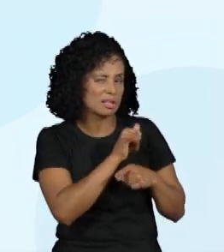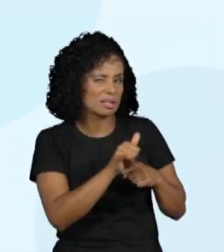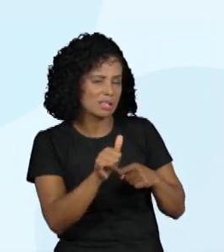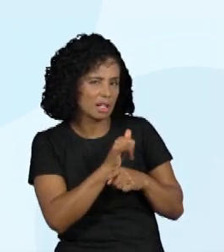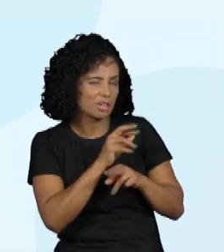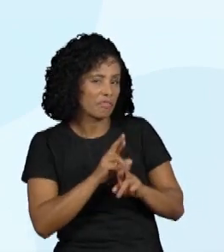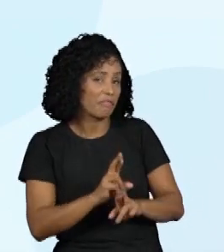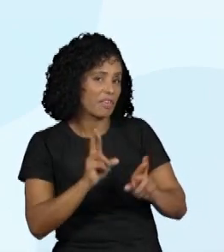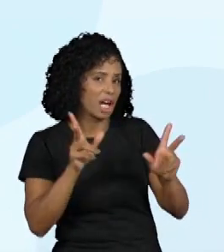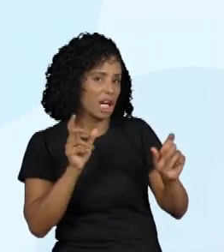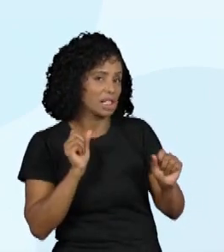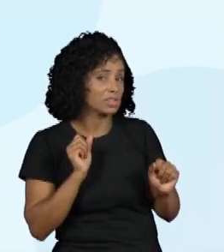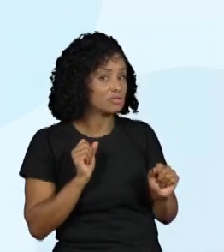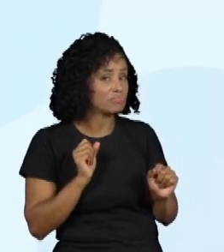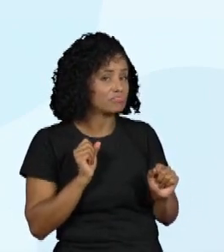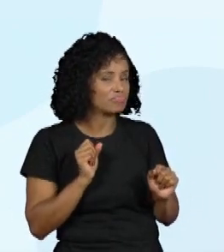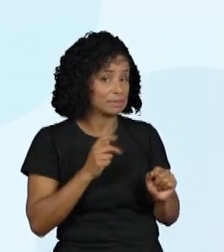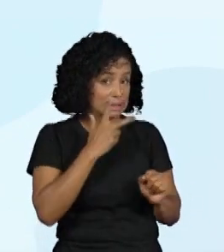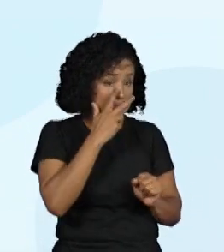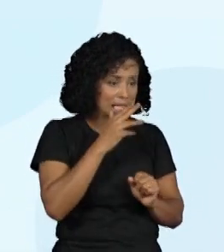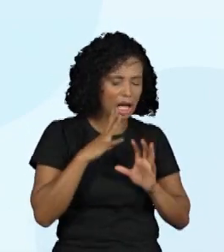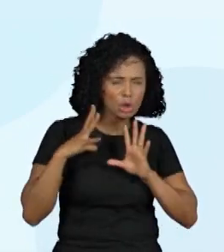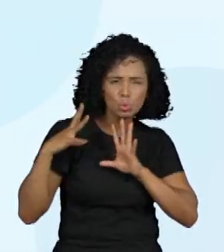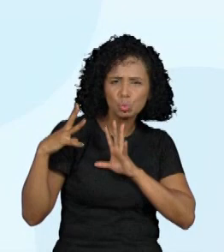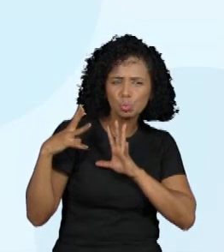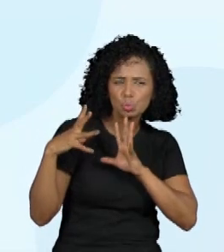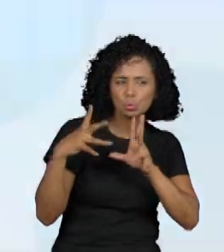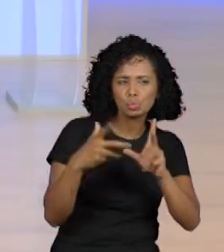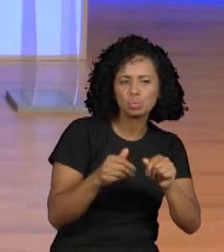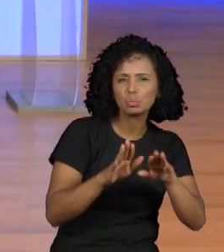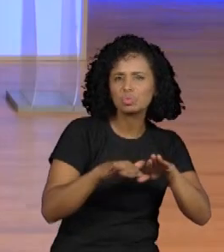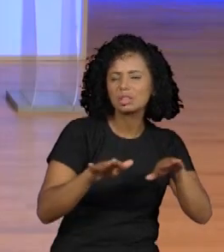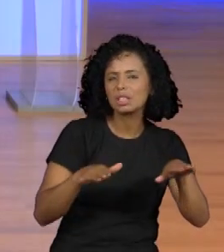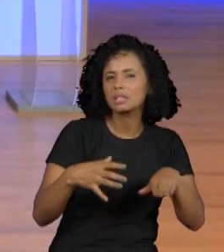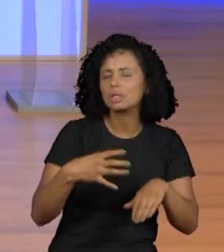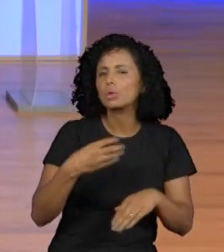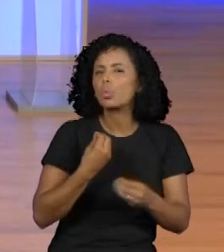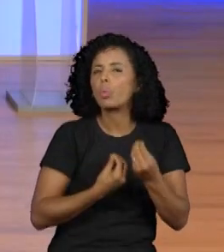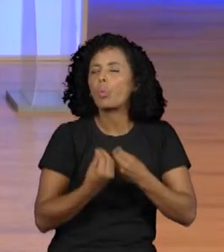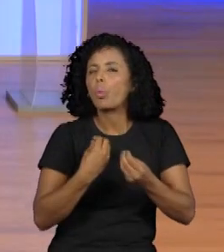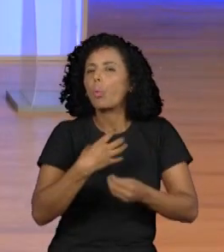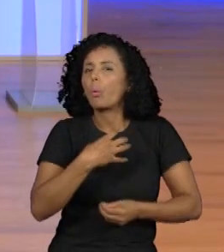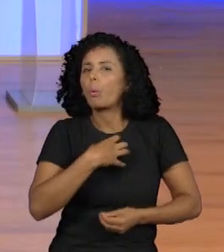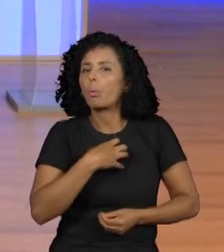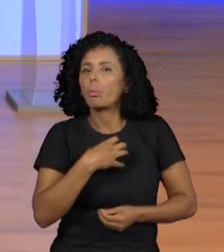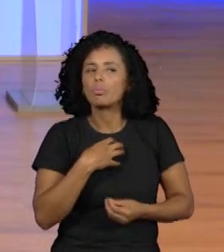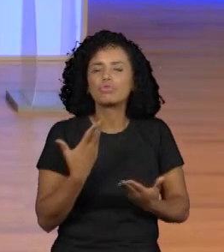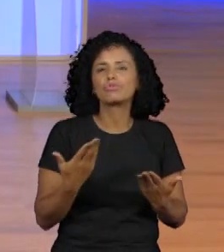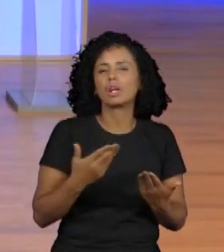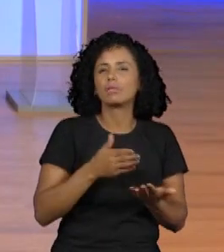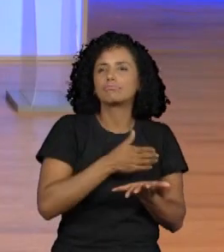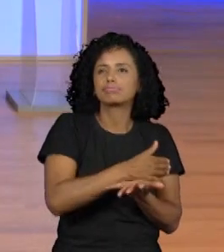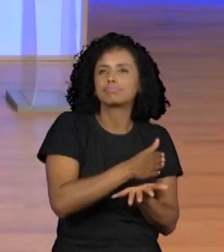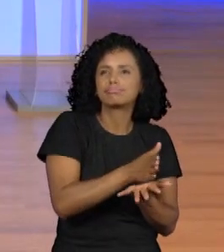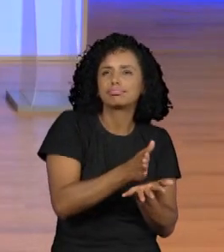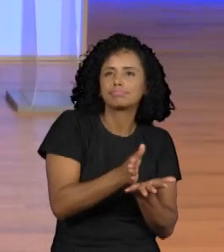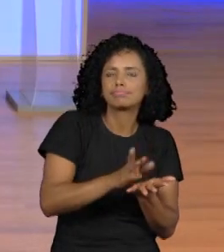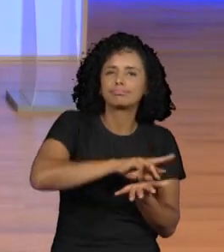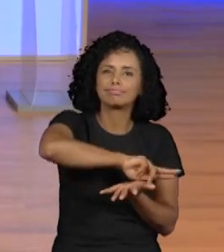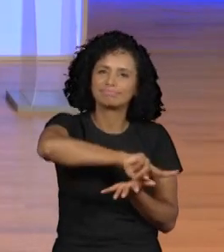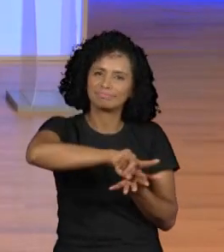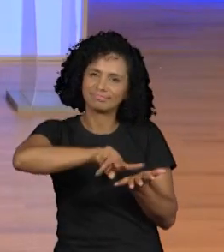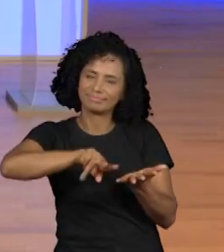de contagem? Será que todos os estudantes contam da mesma forma? Certamente que não, né? As estratégias de contagem